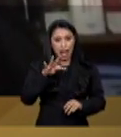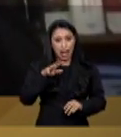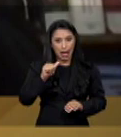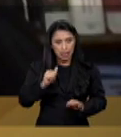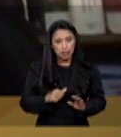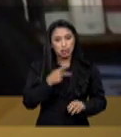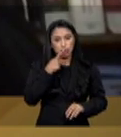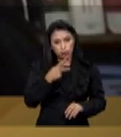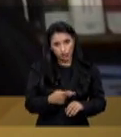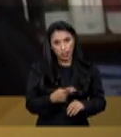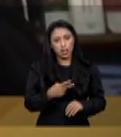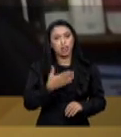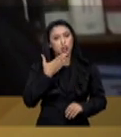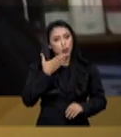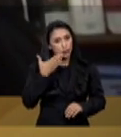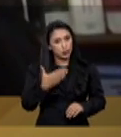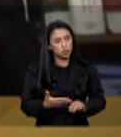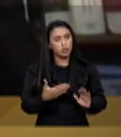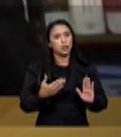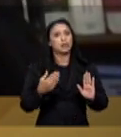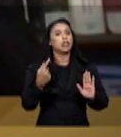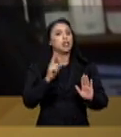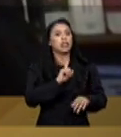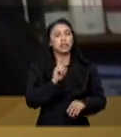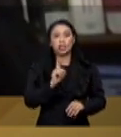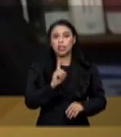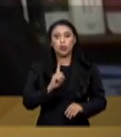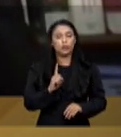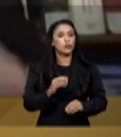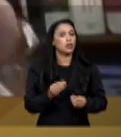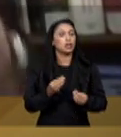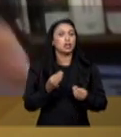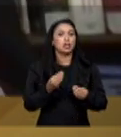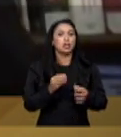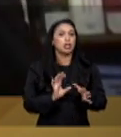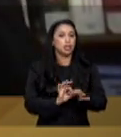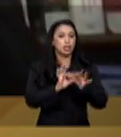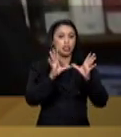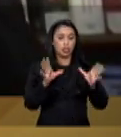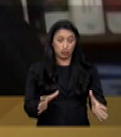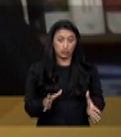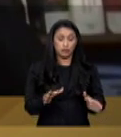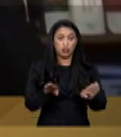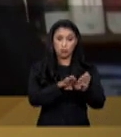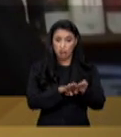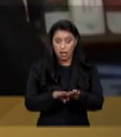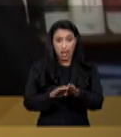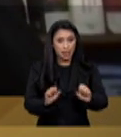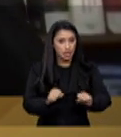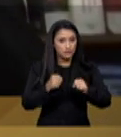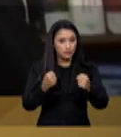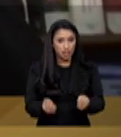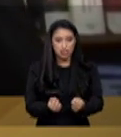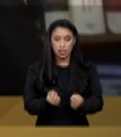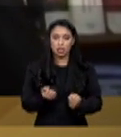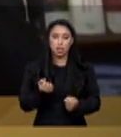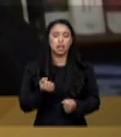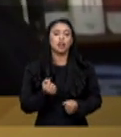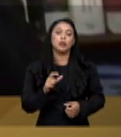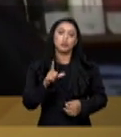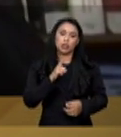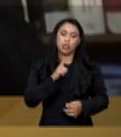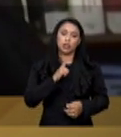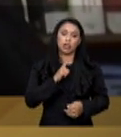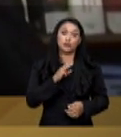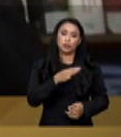eu levantei essa questão no sentido de que não foi dada a paridade de armas para a defesa, porque houve sim um